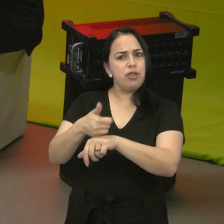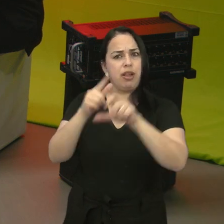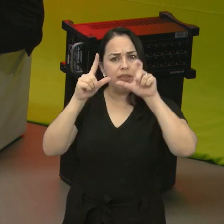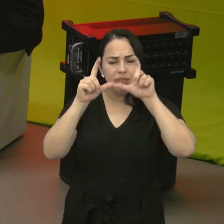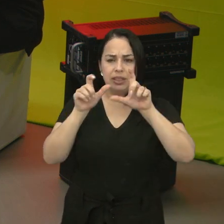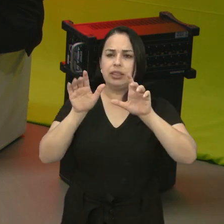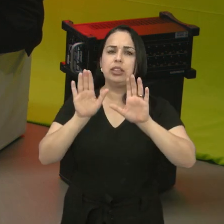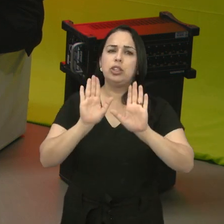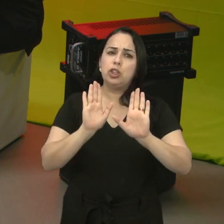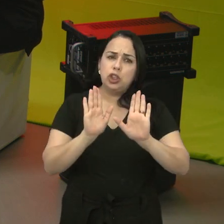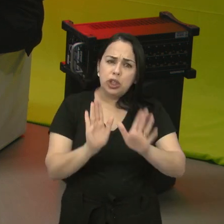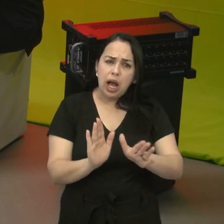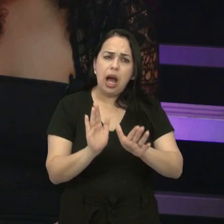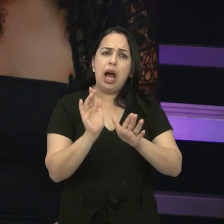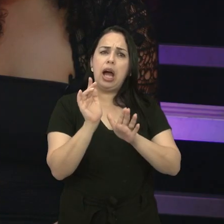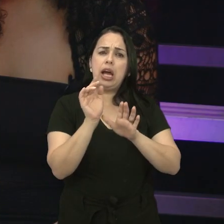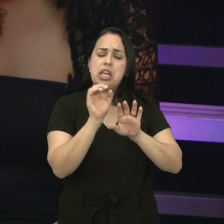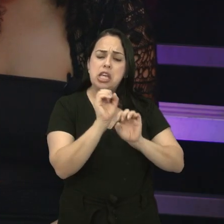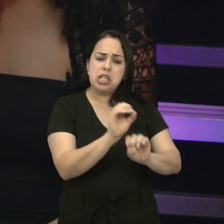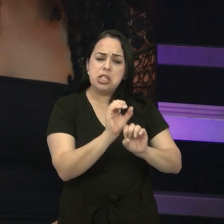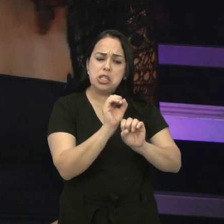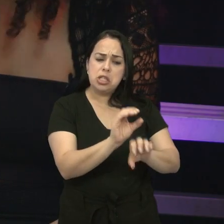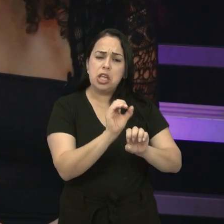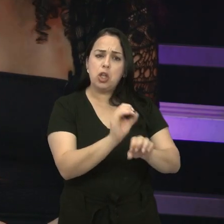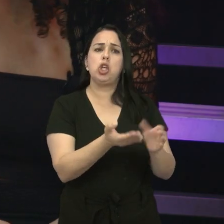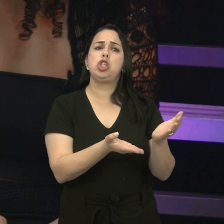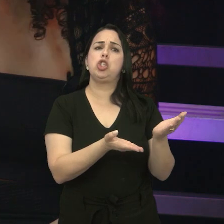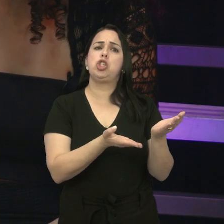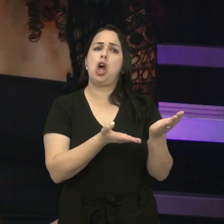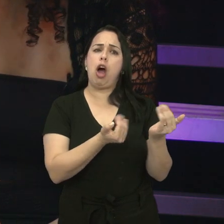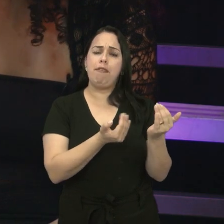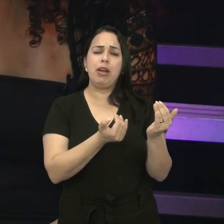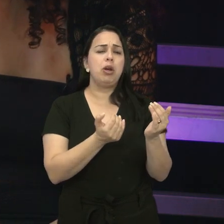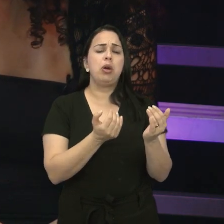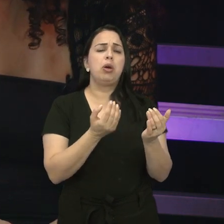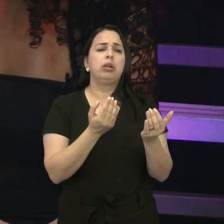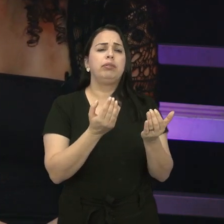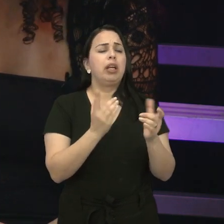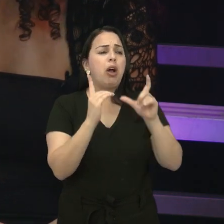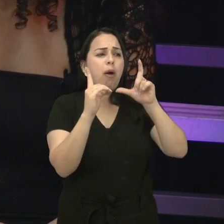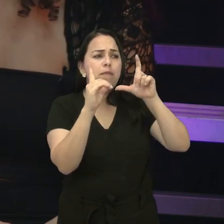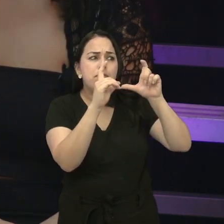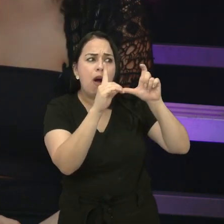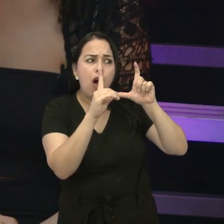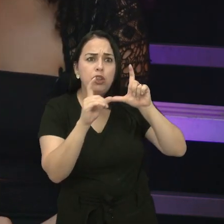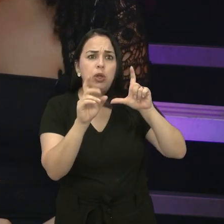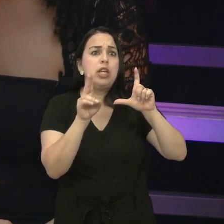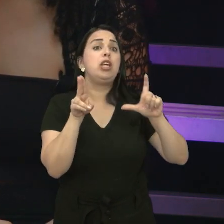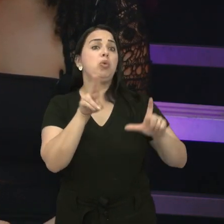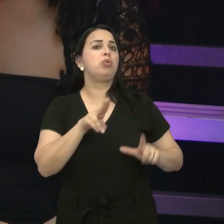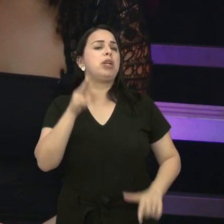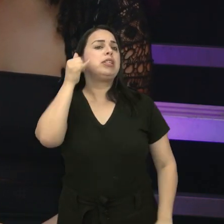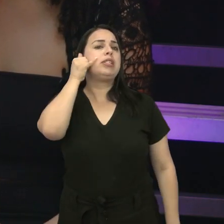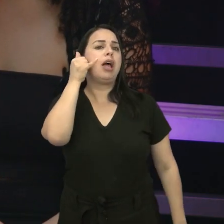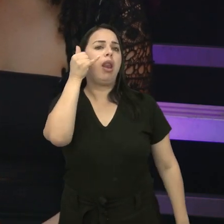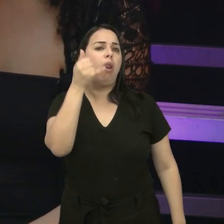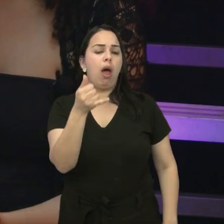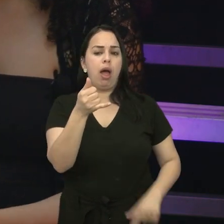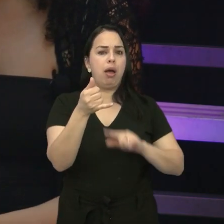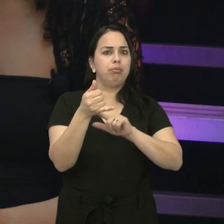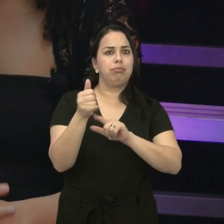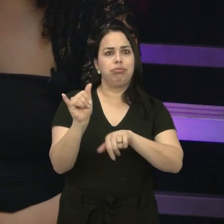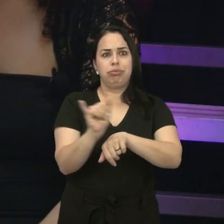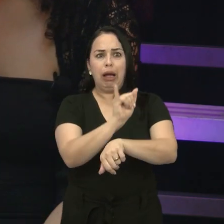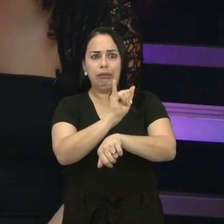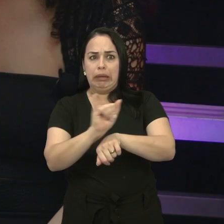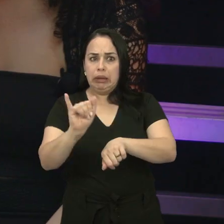trabalhos voltados a ensinar, né? Acho que principalmente jovens, sobre como fotografar usando celular, que é uma ferramenta que hoje muita gente